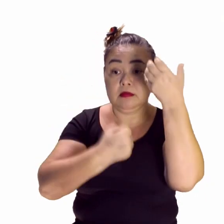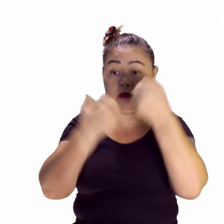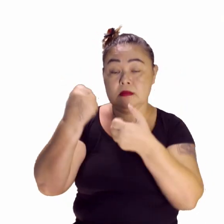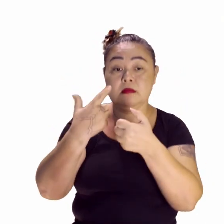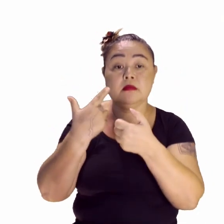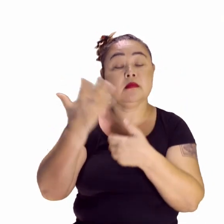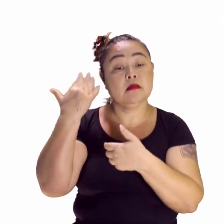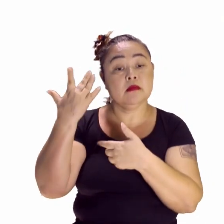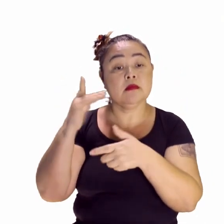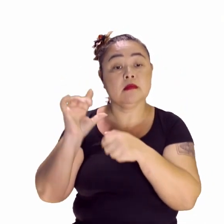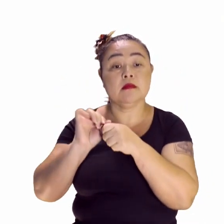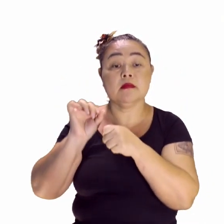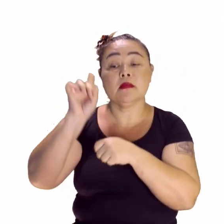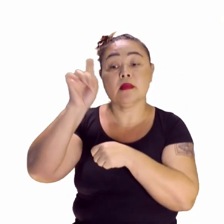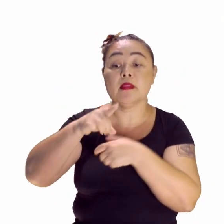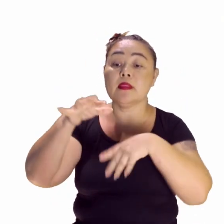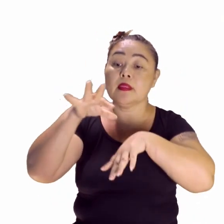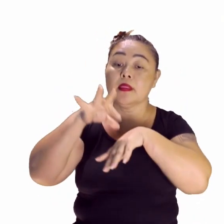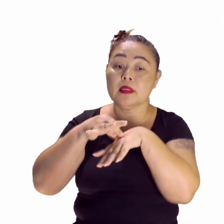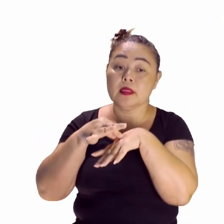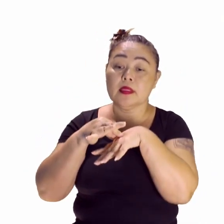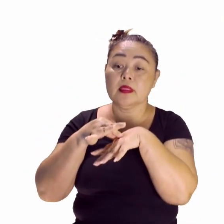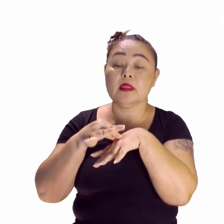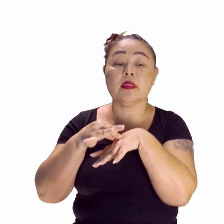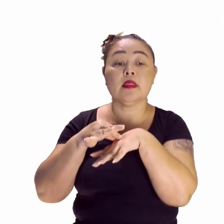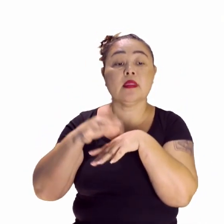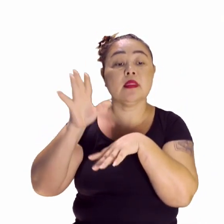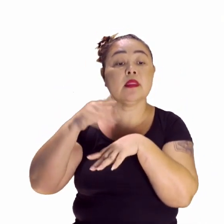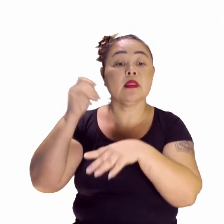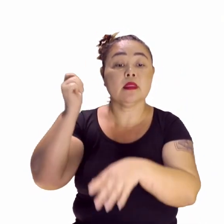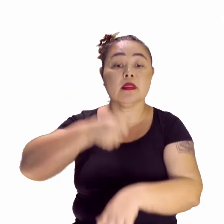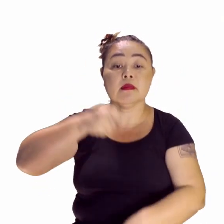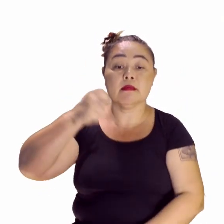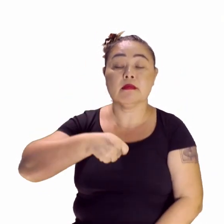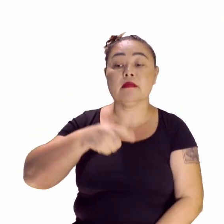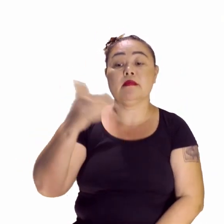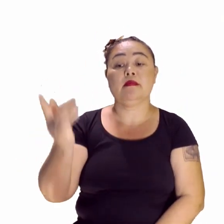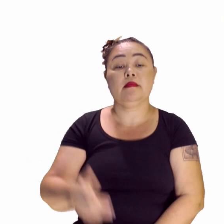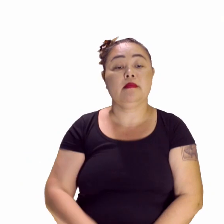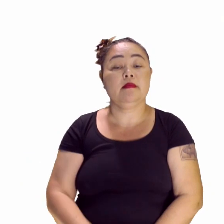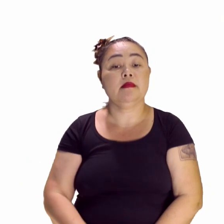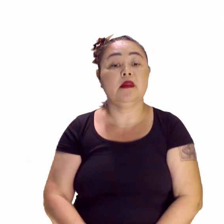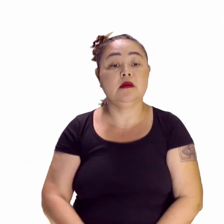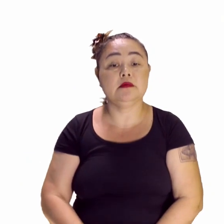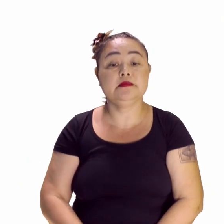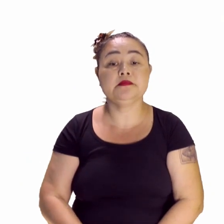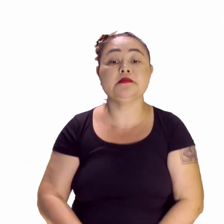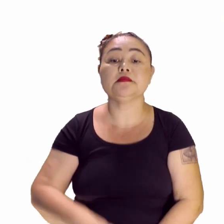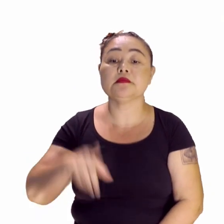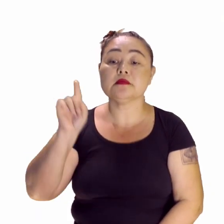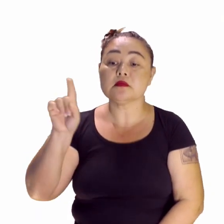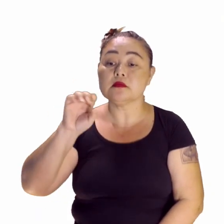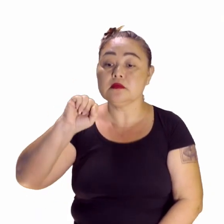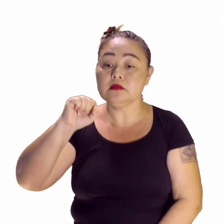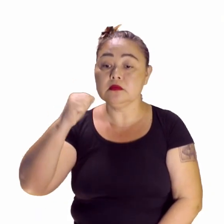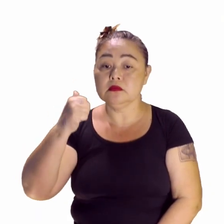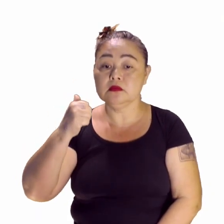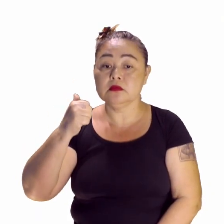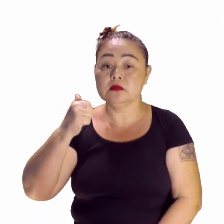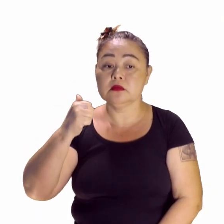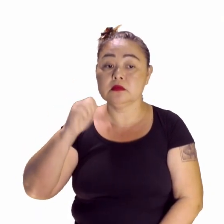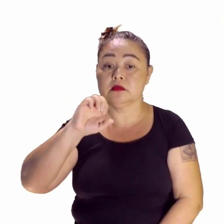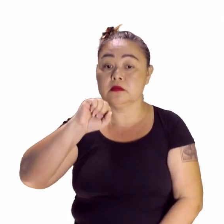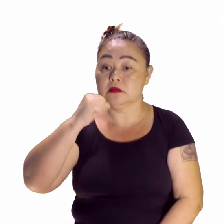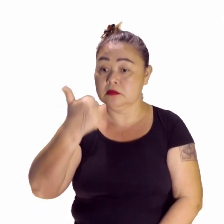outro era da carne agora o leite Machadinho do Oeste produção deles lá é de